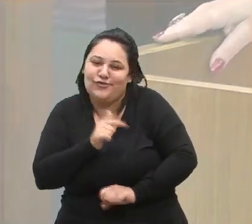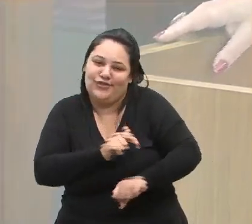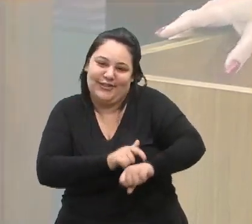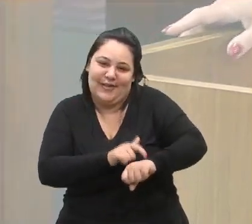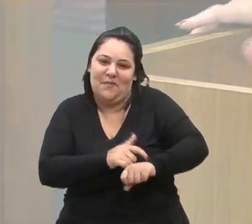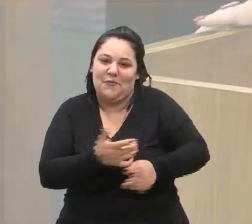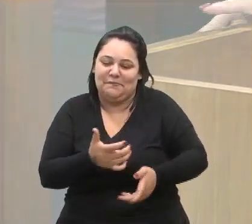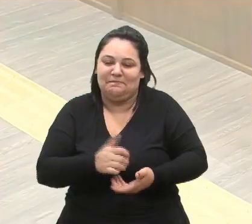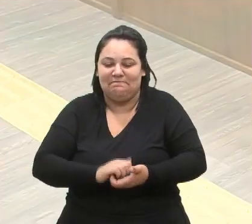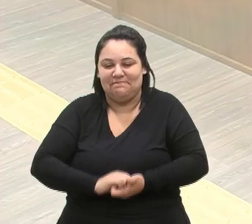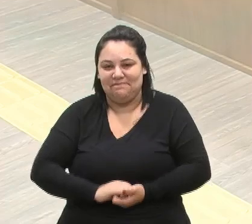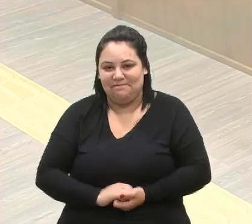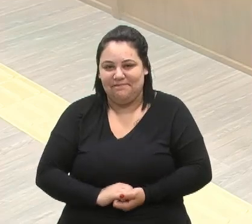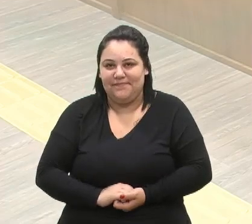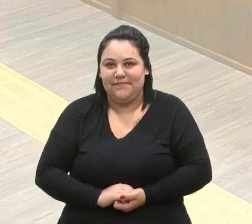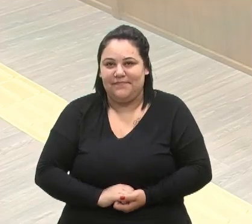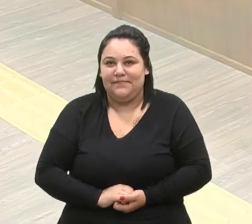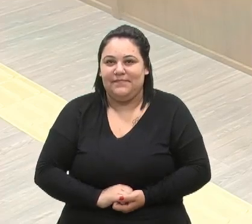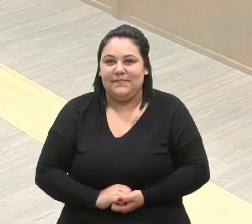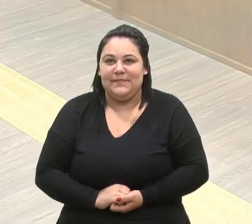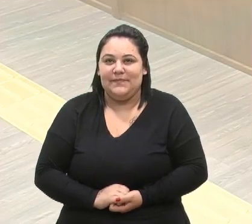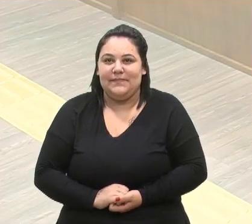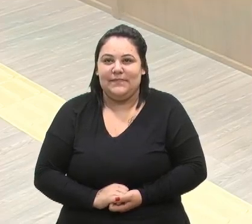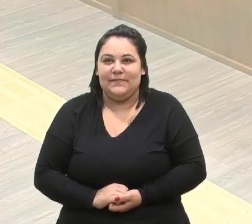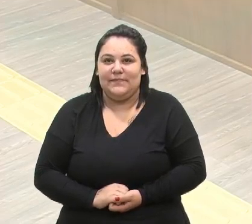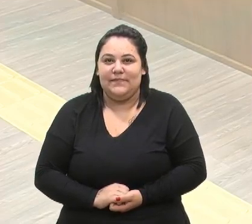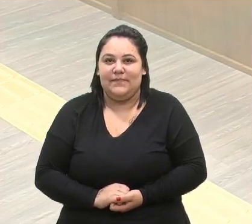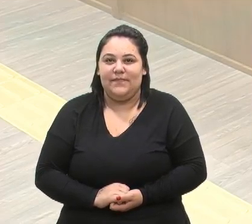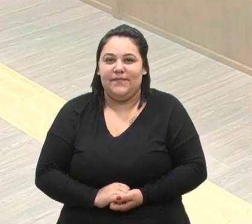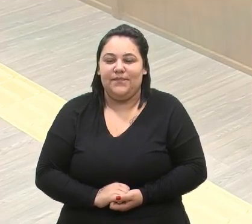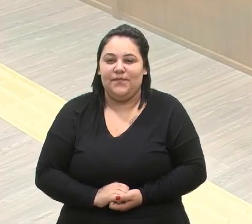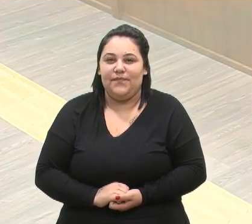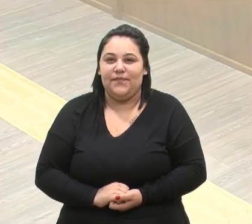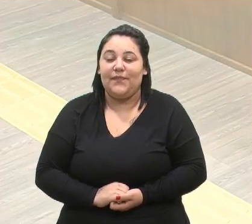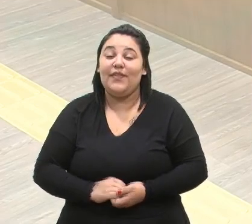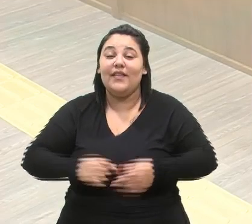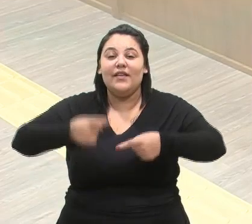Em discussão a moção.